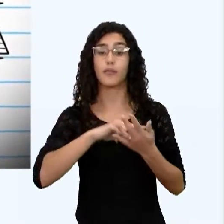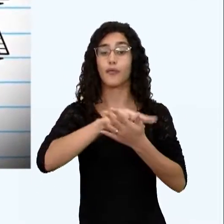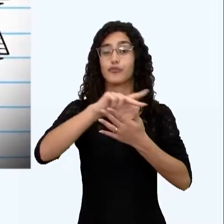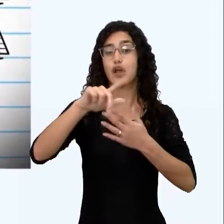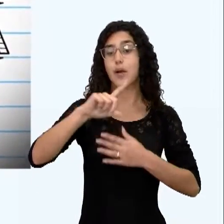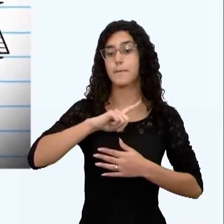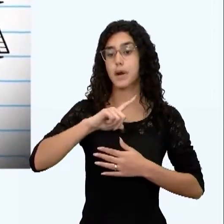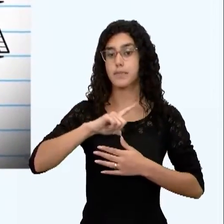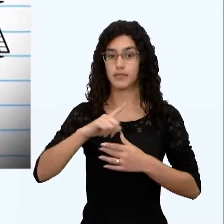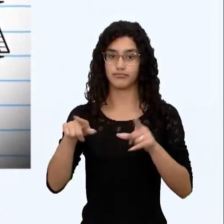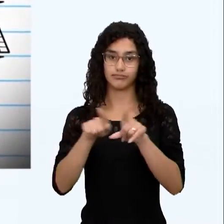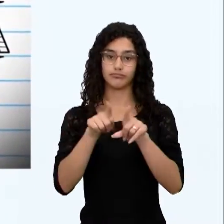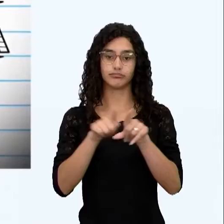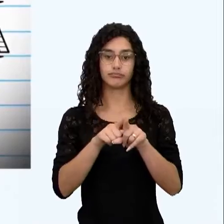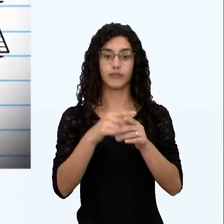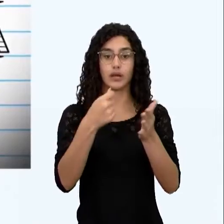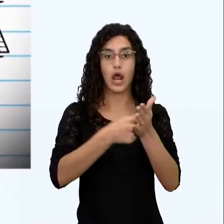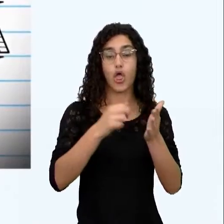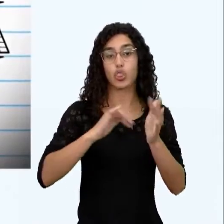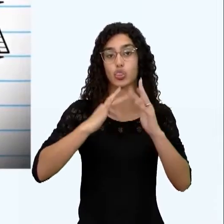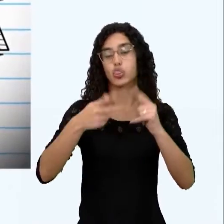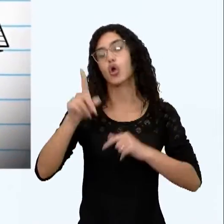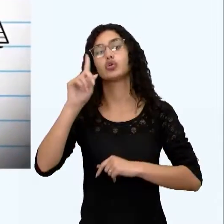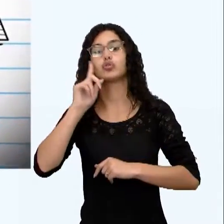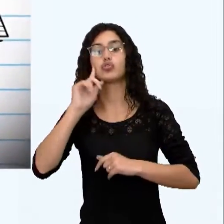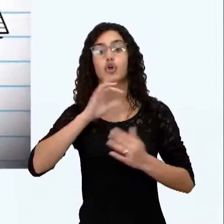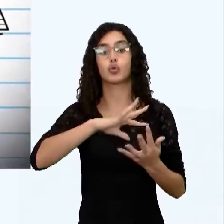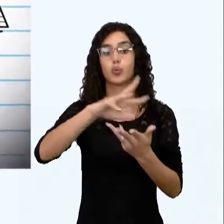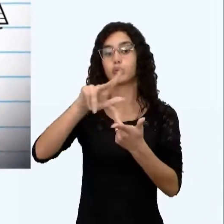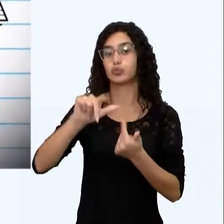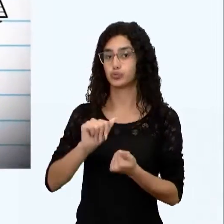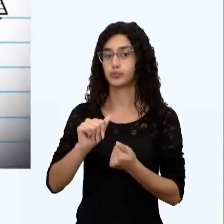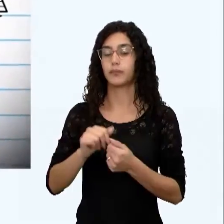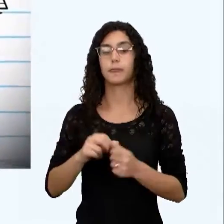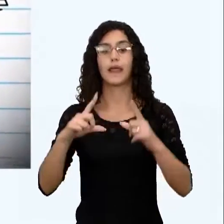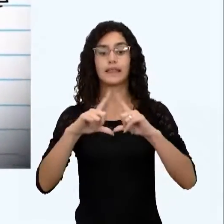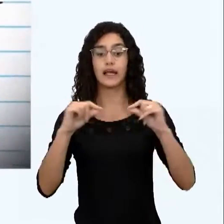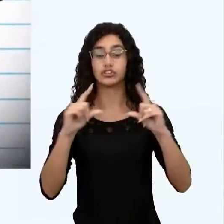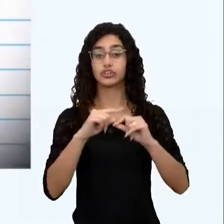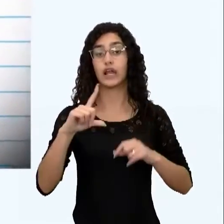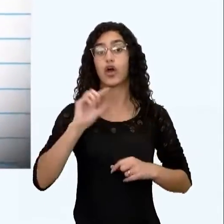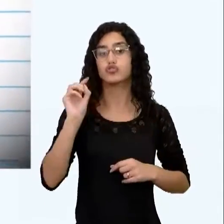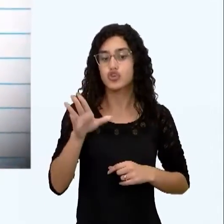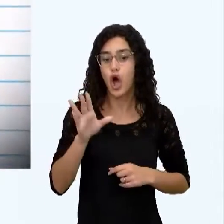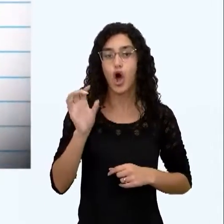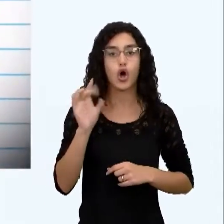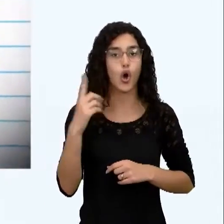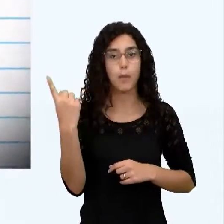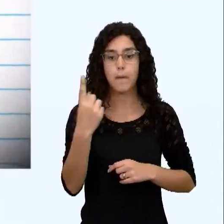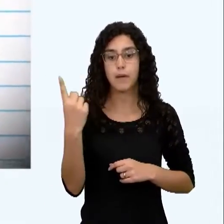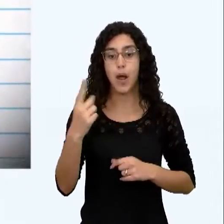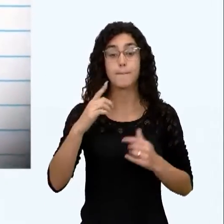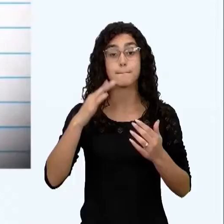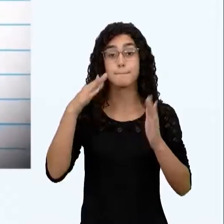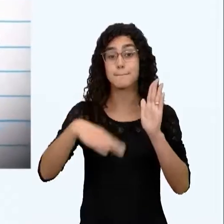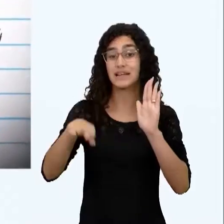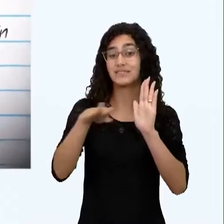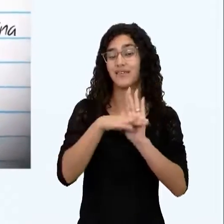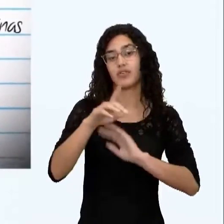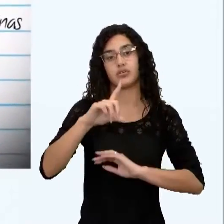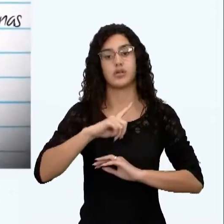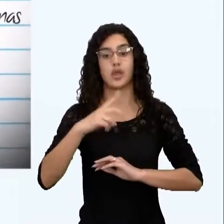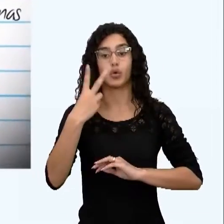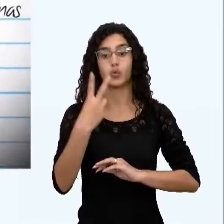painéis solares foram instalados todos os dias ao redor do mundo. Na China, que respondeu sozinha por metade das adições em energia